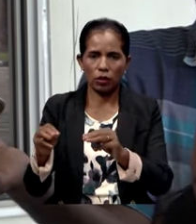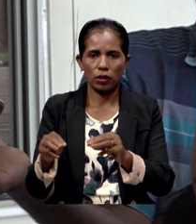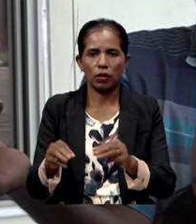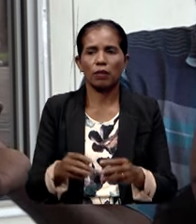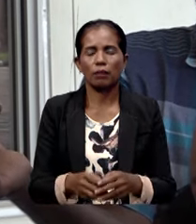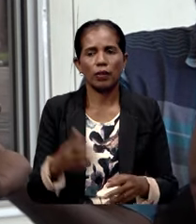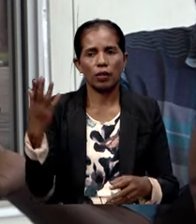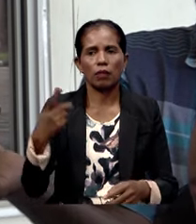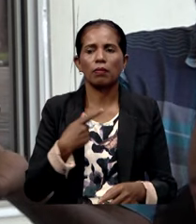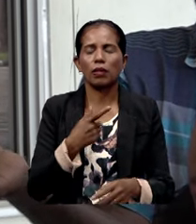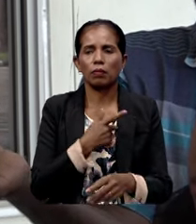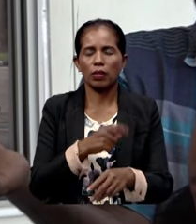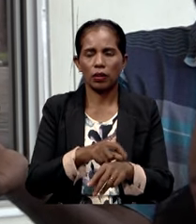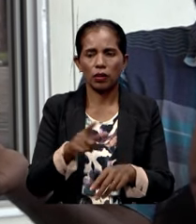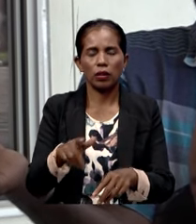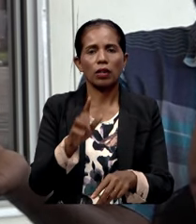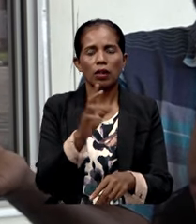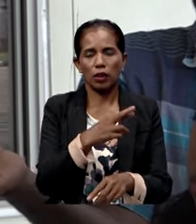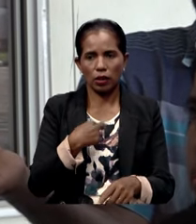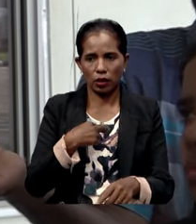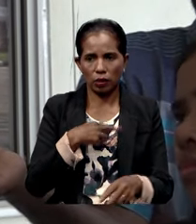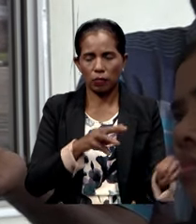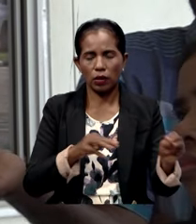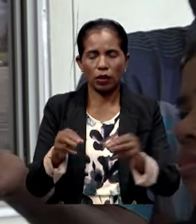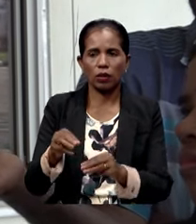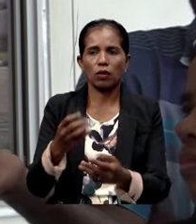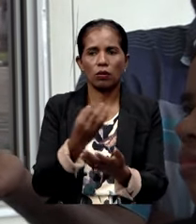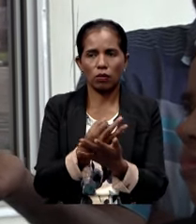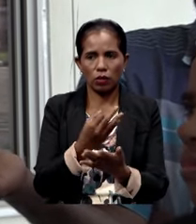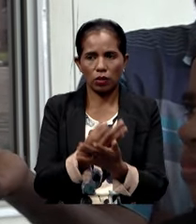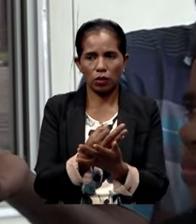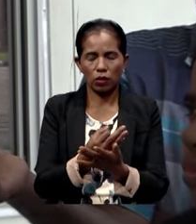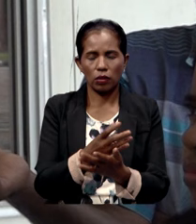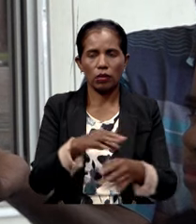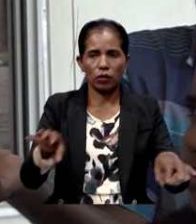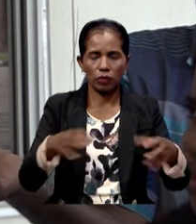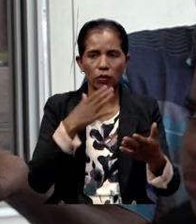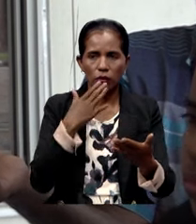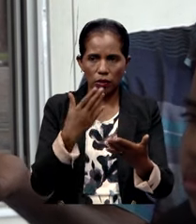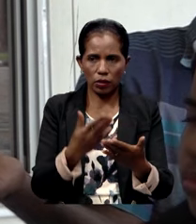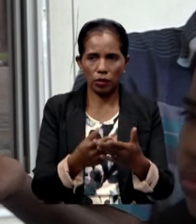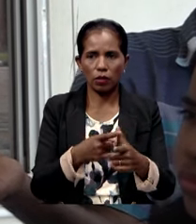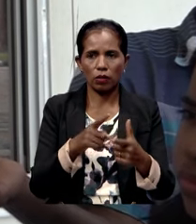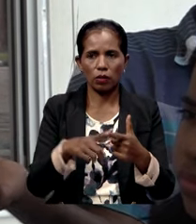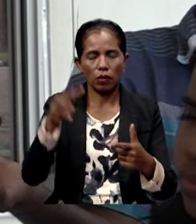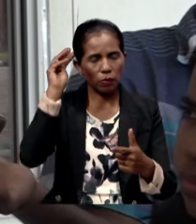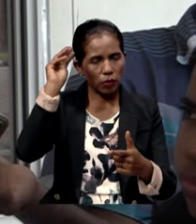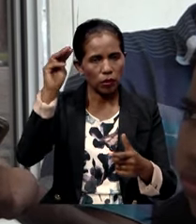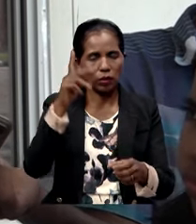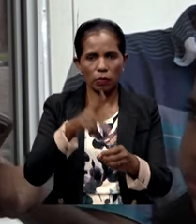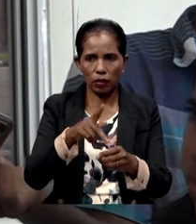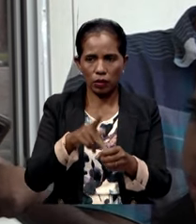ia Parlamento Nacional rasik, mudança husi salário vencimento ba bens de serviço, ia mos Ministério Petróleo